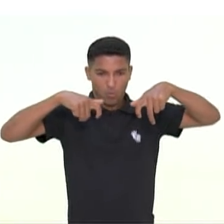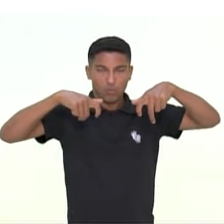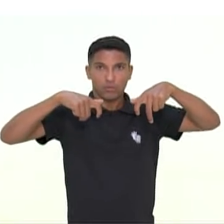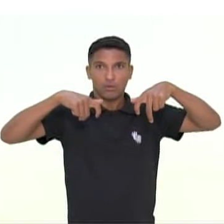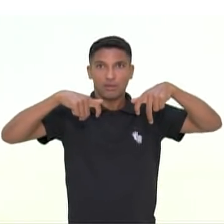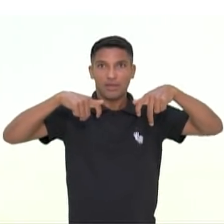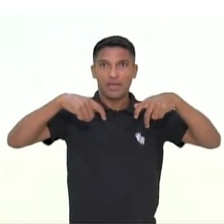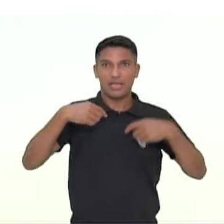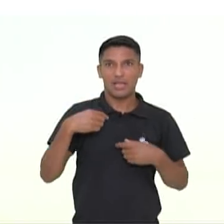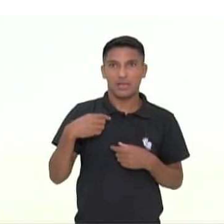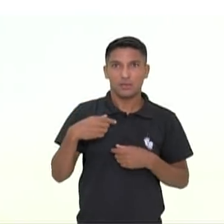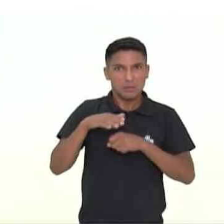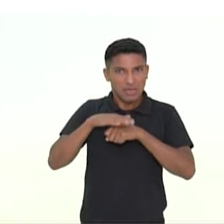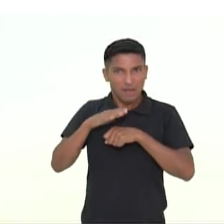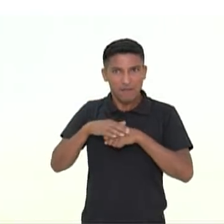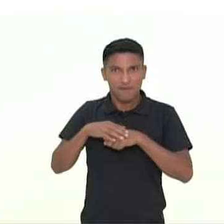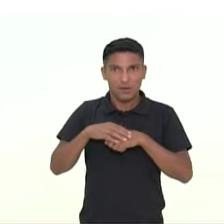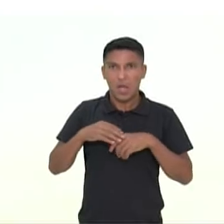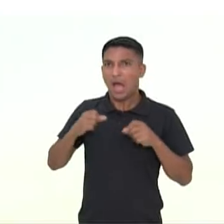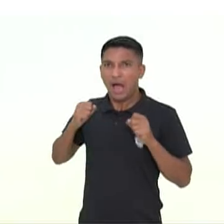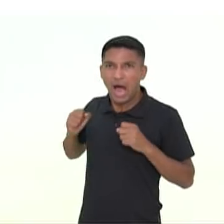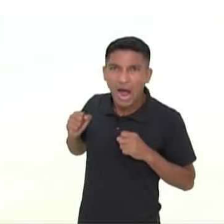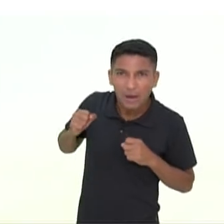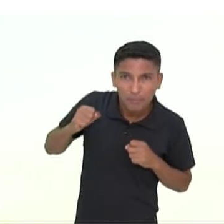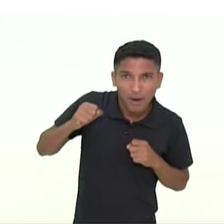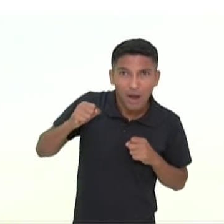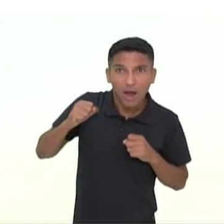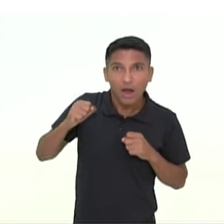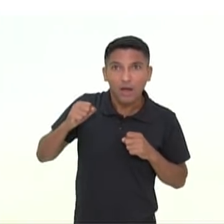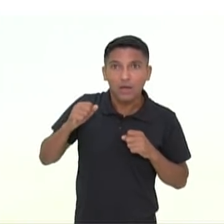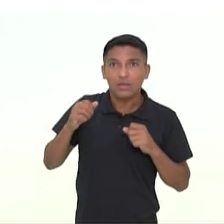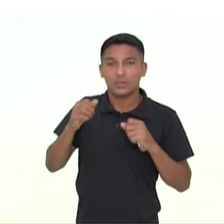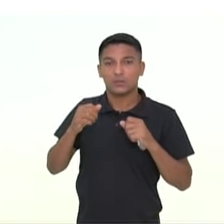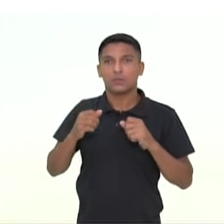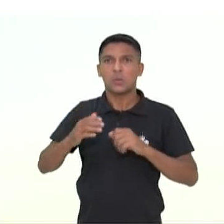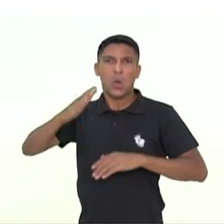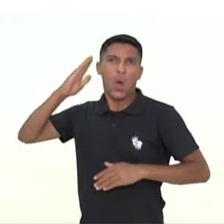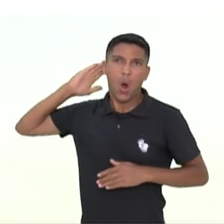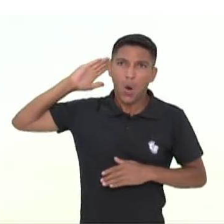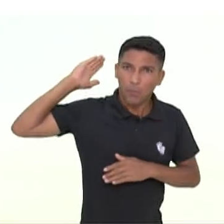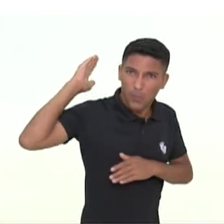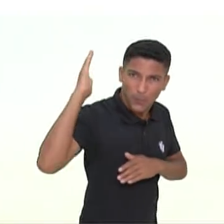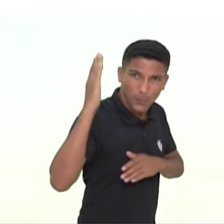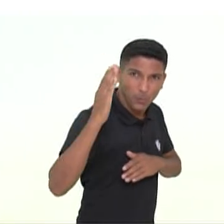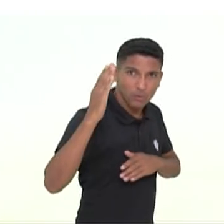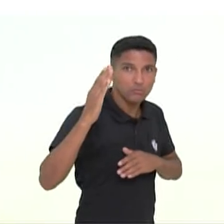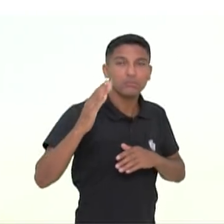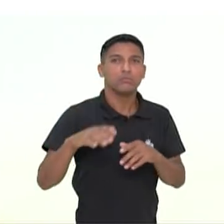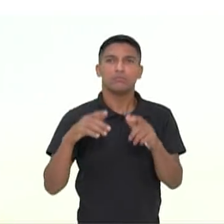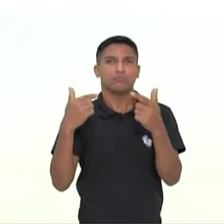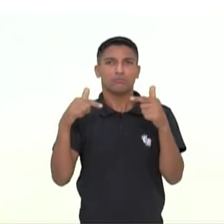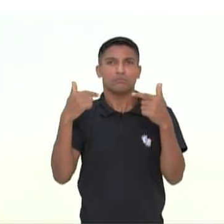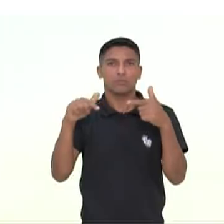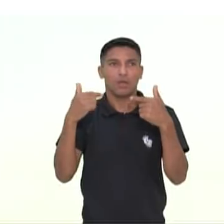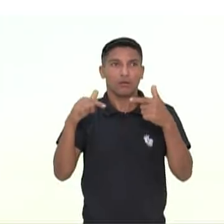interessante. O Aikido não tem golpes de ataque, mas a ideia é